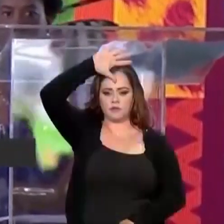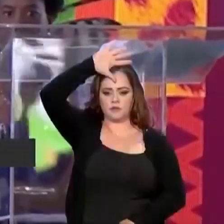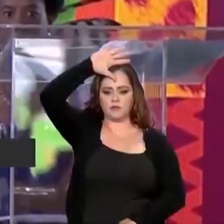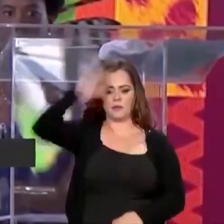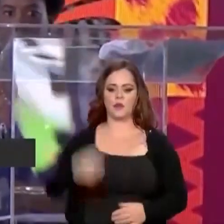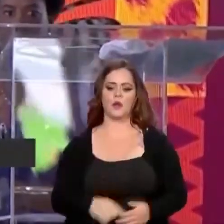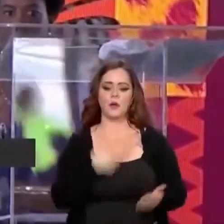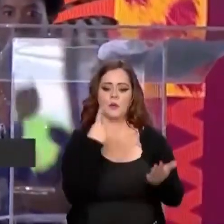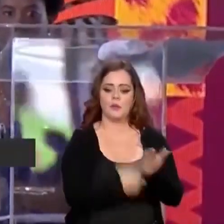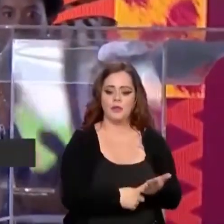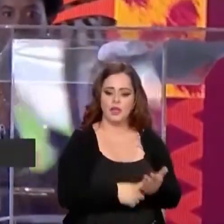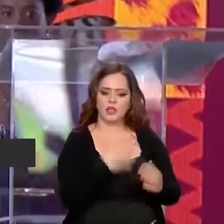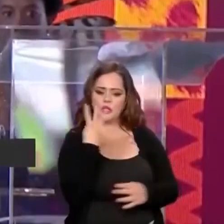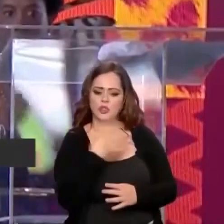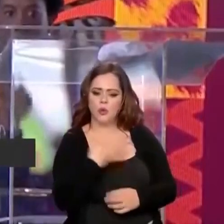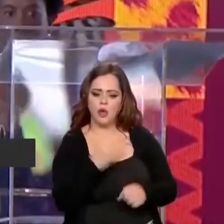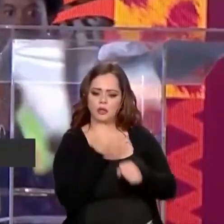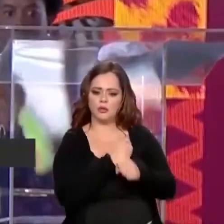eu governei esse país.